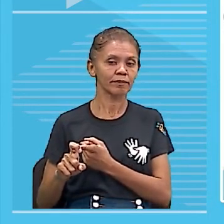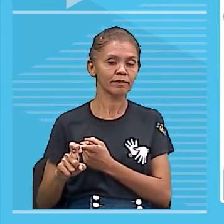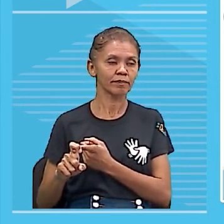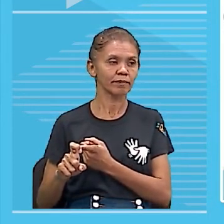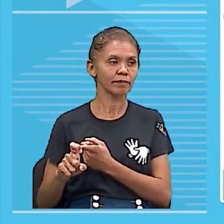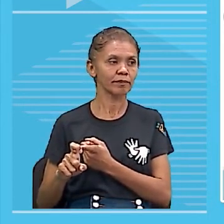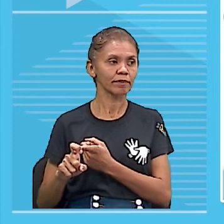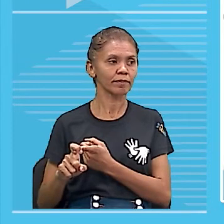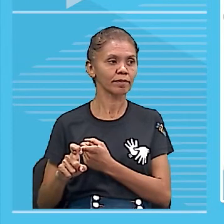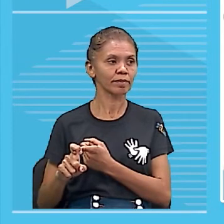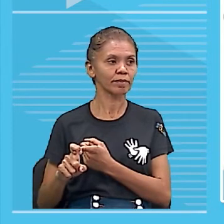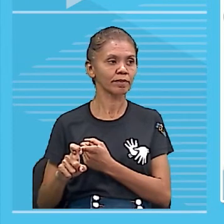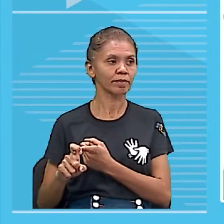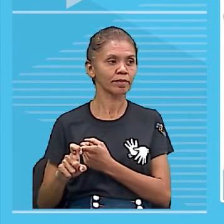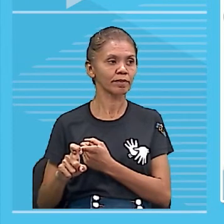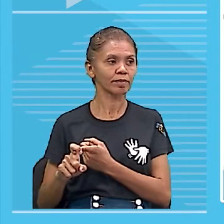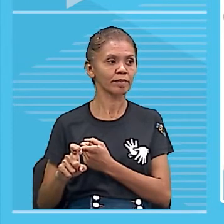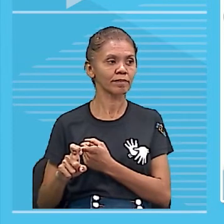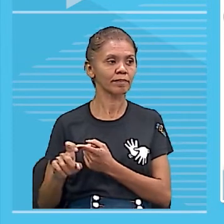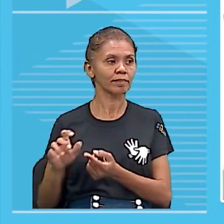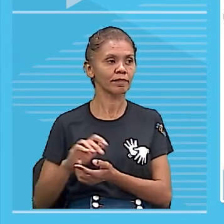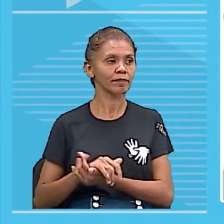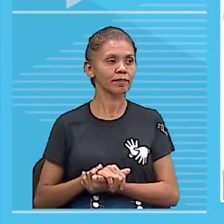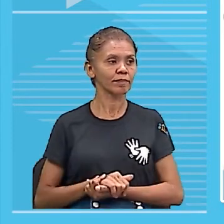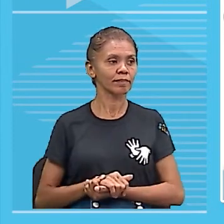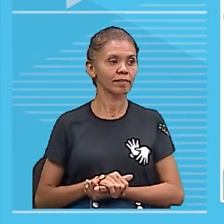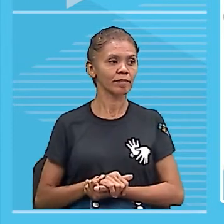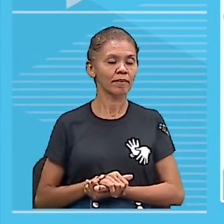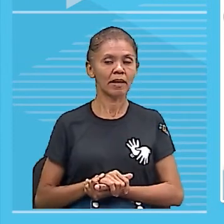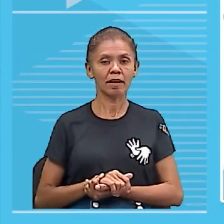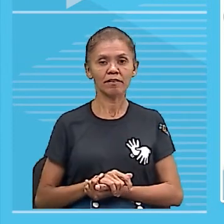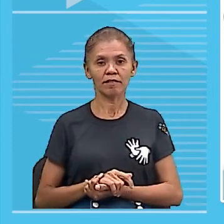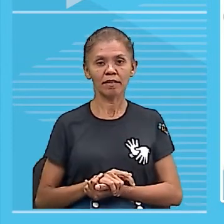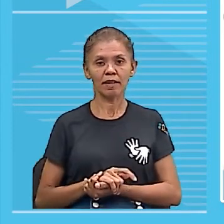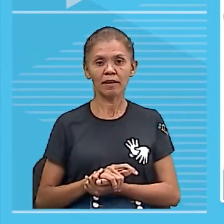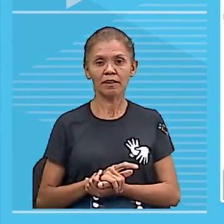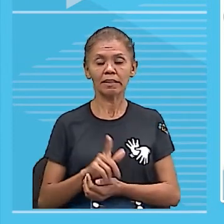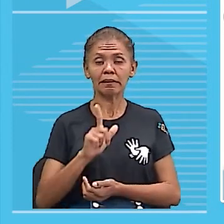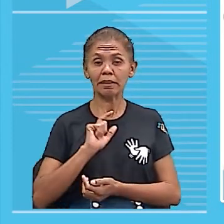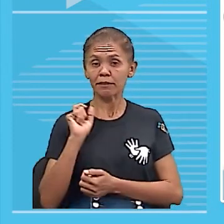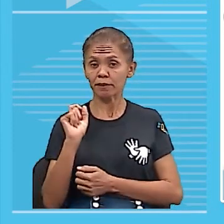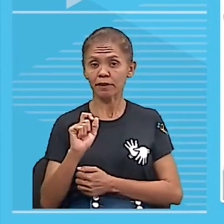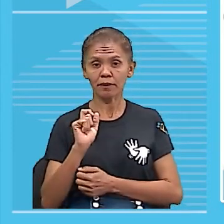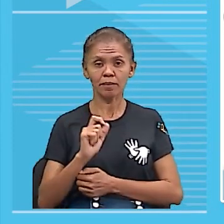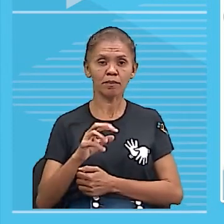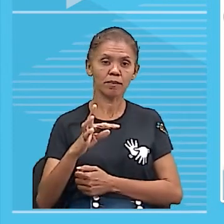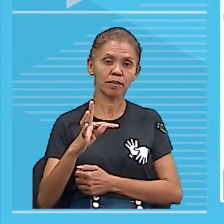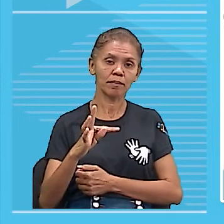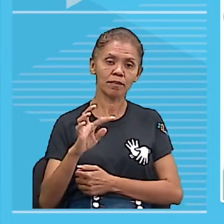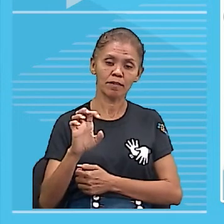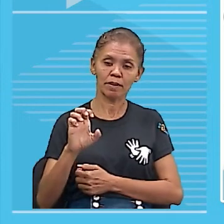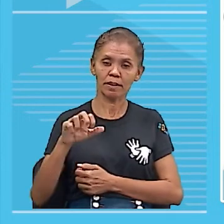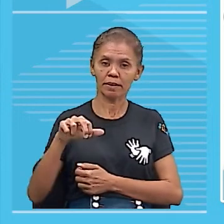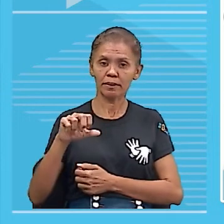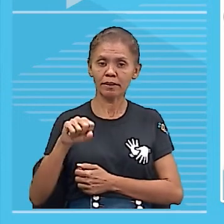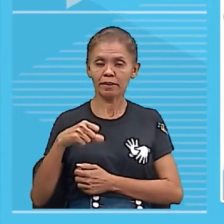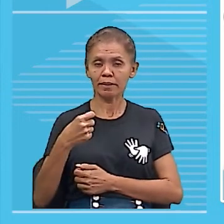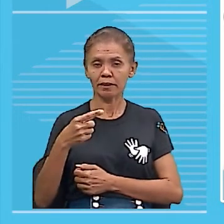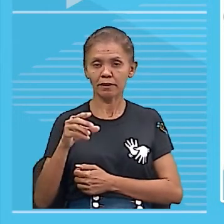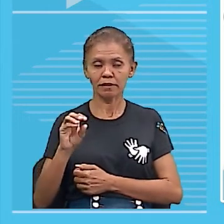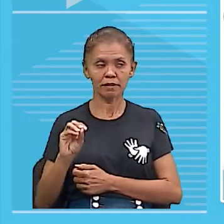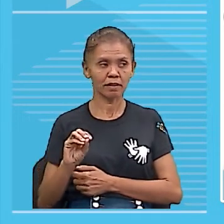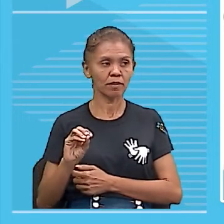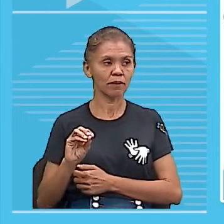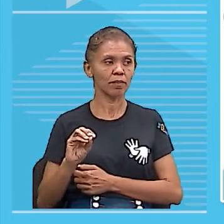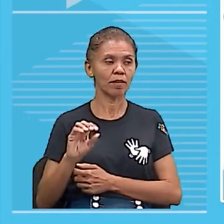aqui O que é a mesma tensão elétrica para todos os resistores